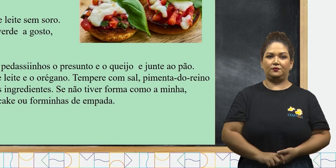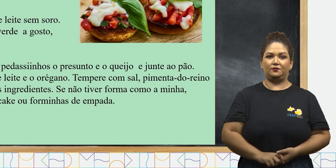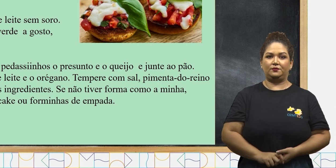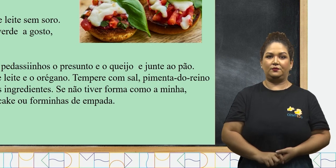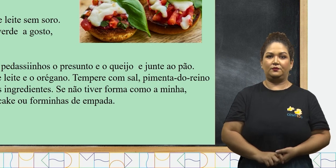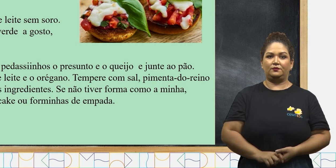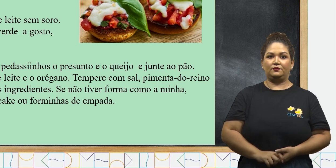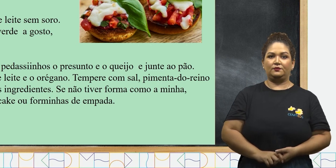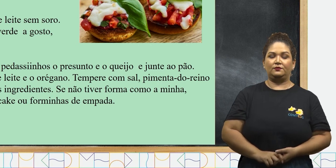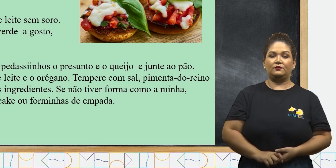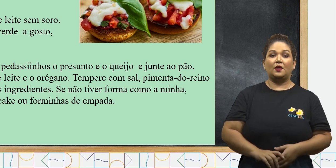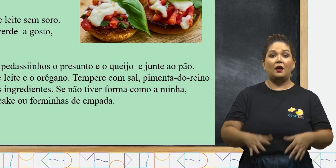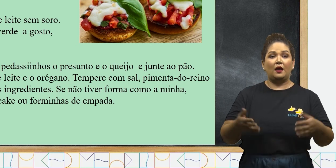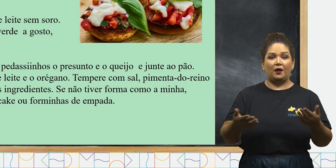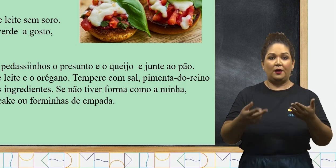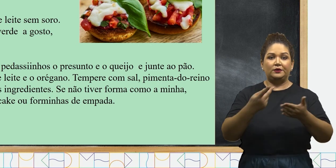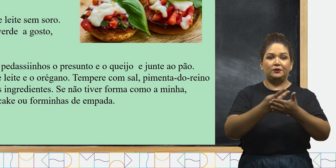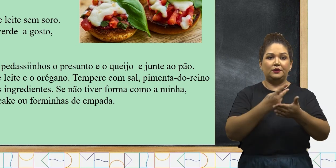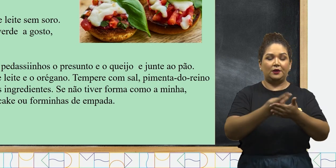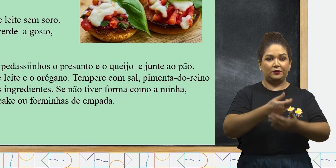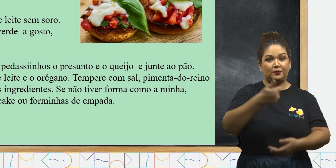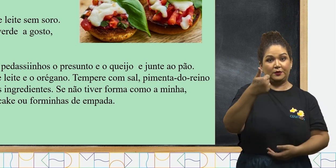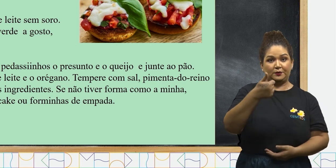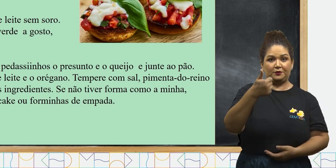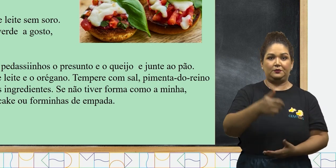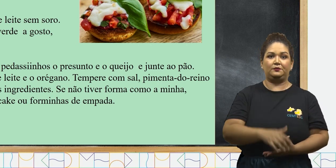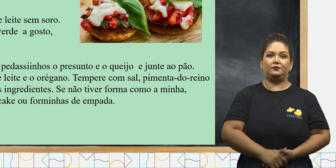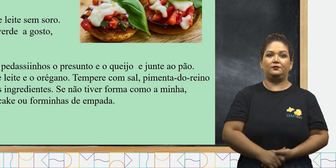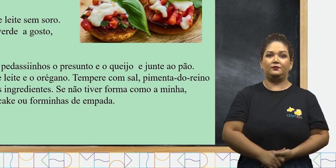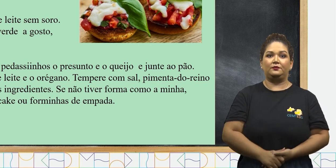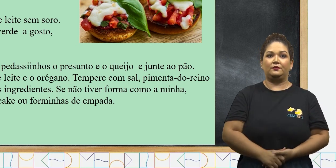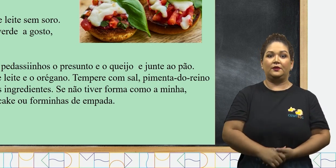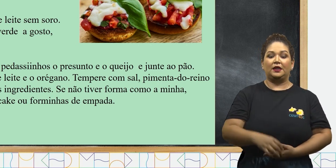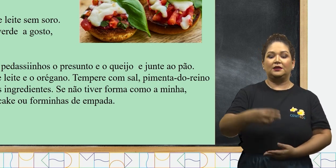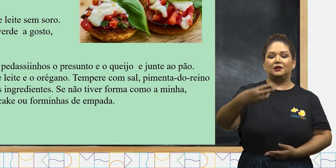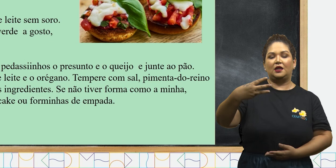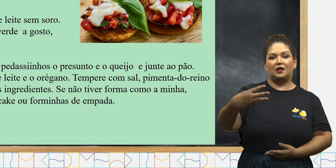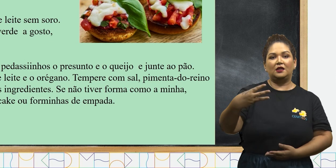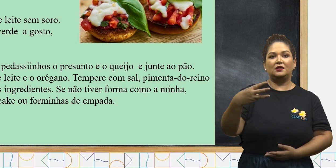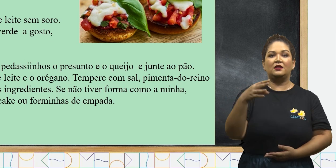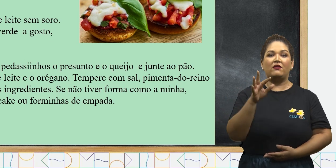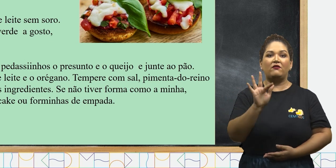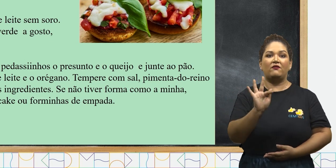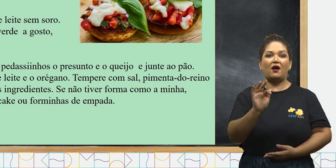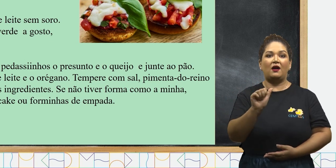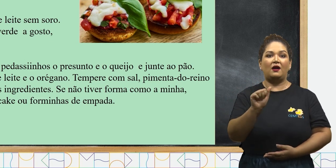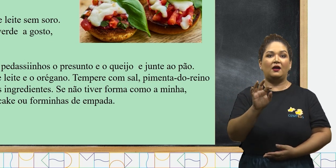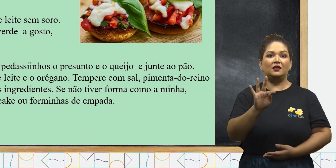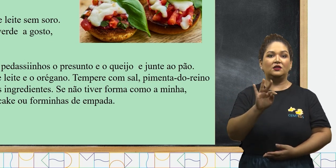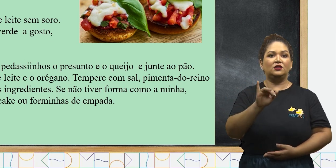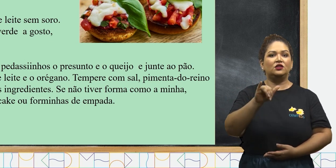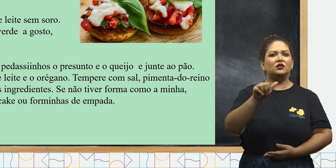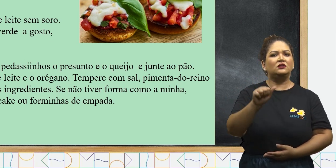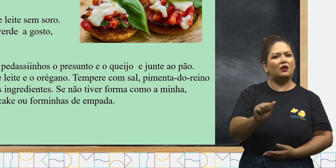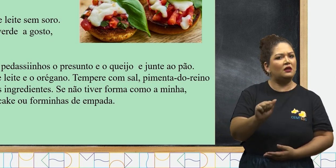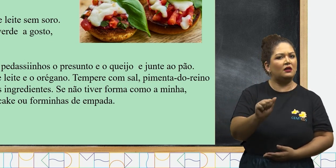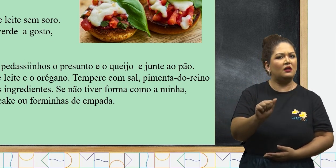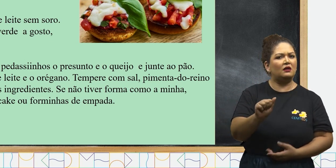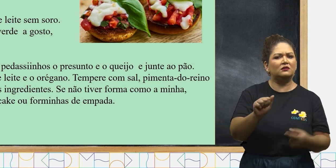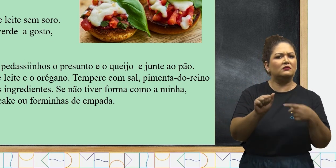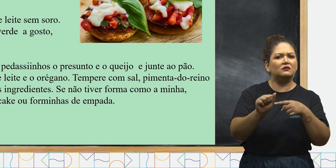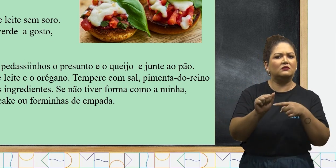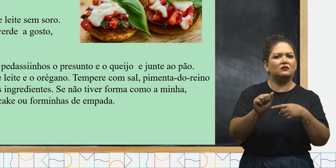aos erros encontrados. Primeiro erro encontrado: 3 fatias de pão. Se